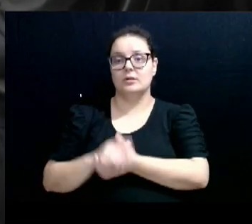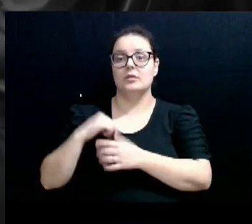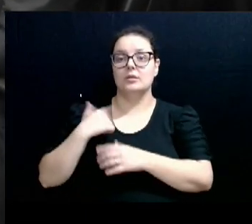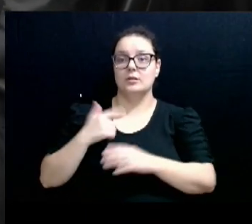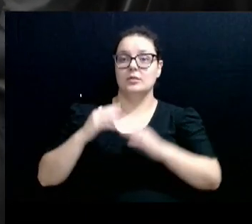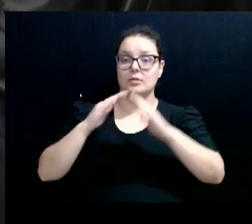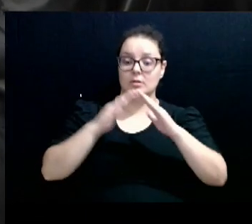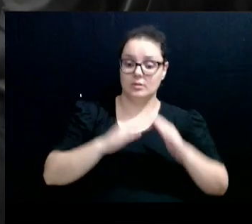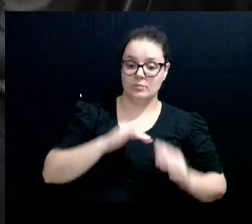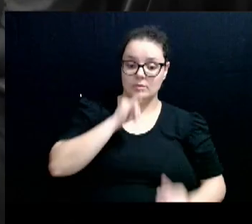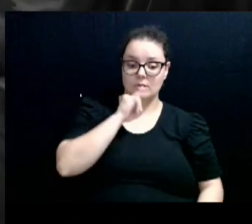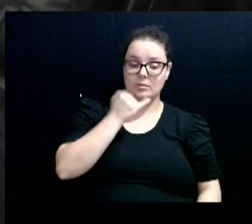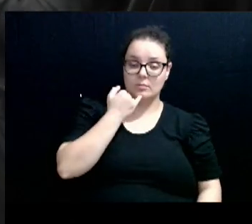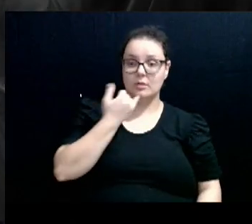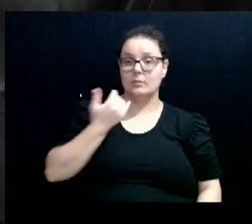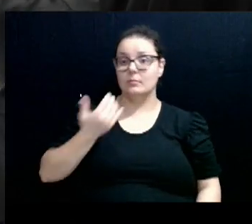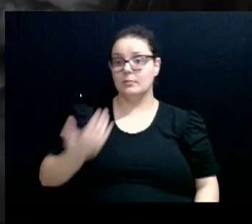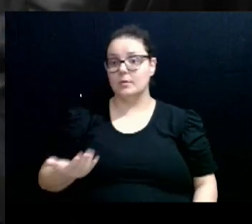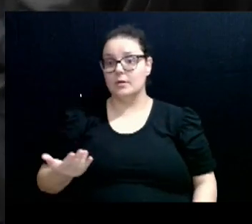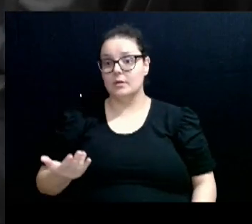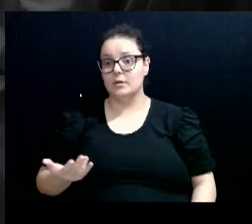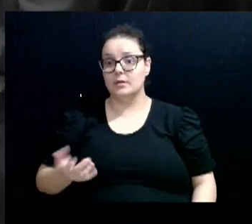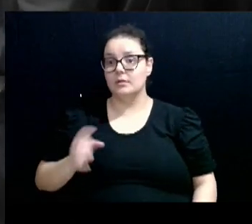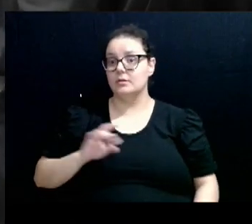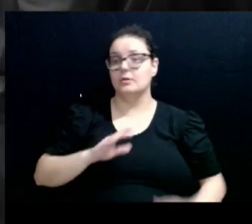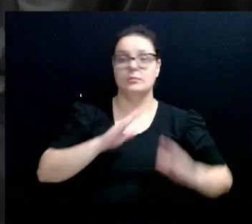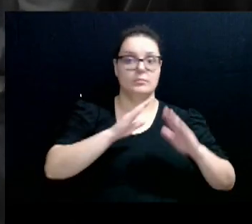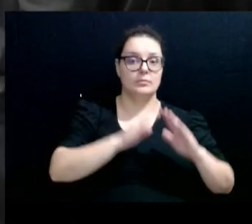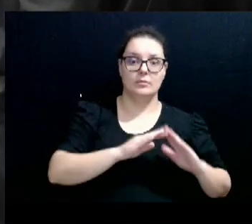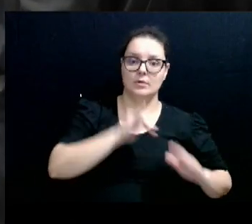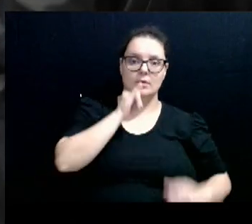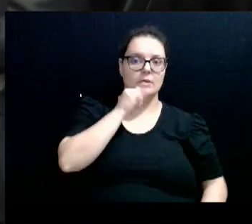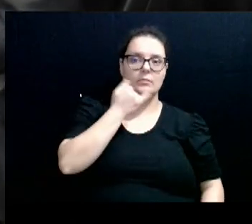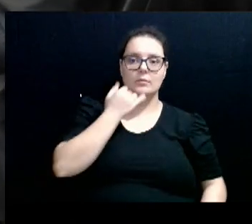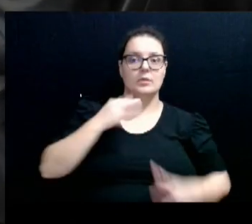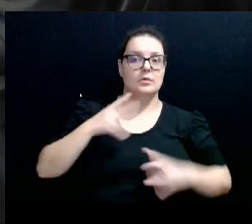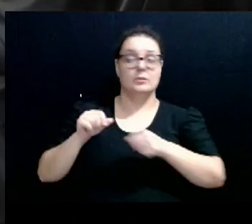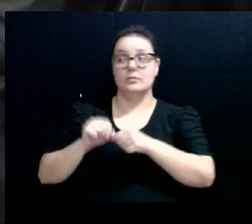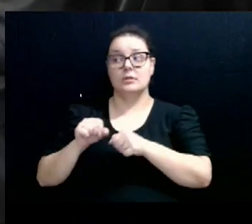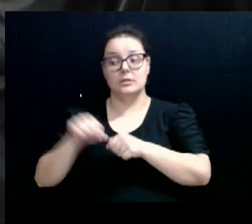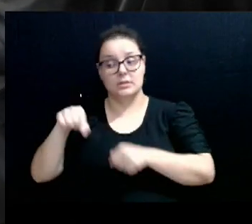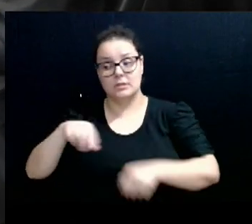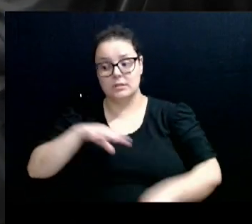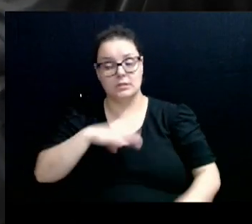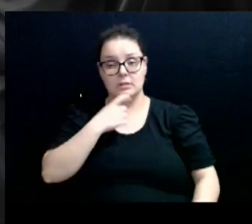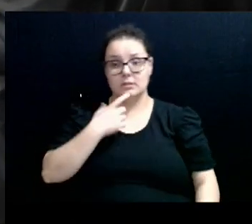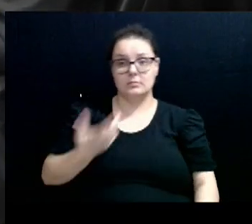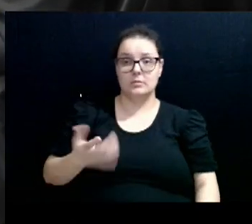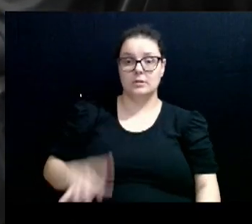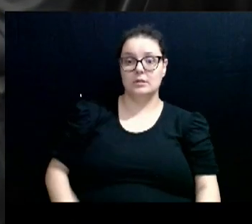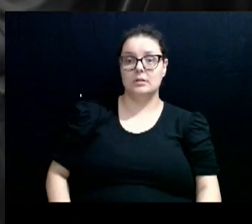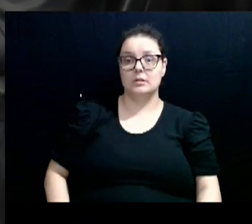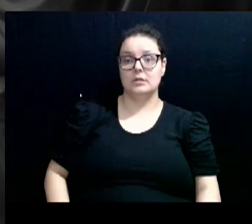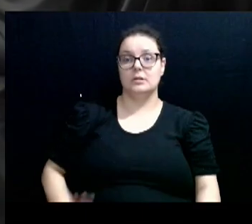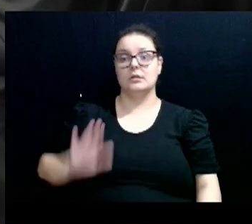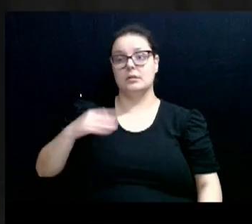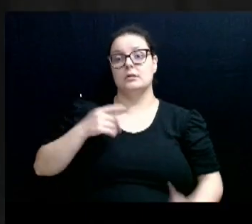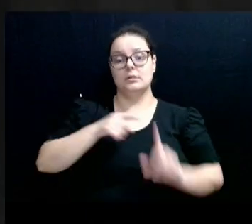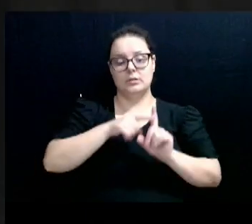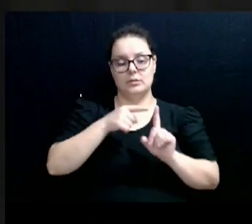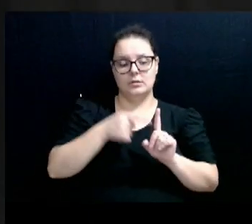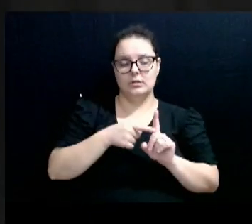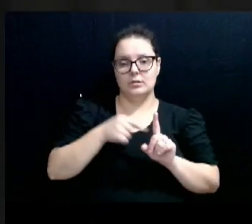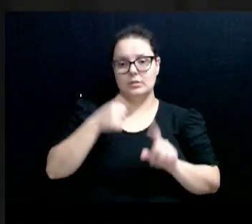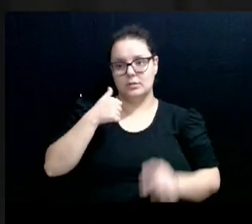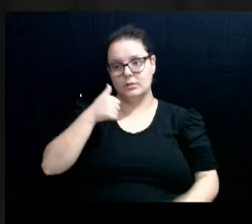que basicamente a gente só morava em Jundiaí, porque tudo a gente fazia em Campinas. E aí quando ela ficou gestante da minha primeira filha, a gravidez da